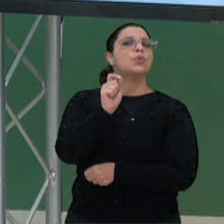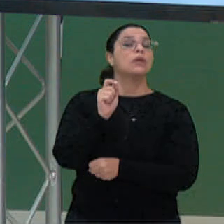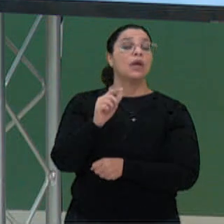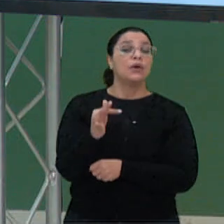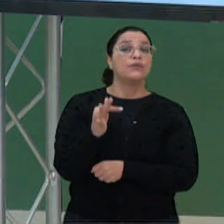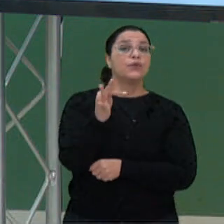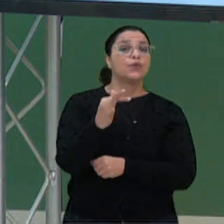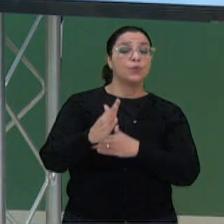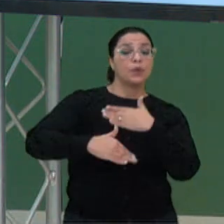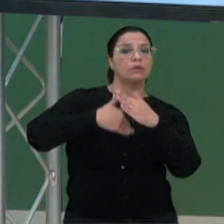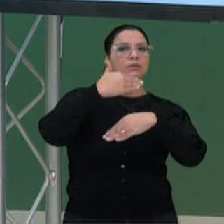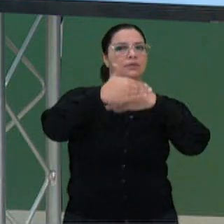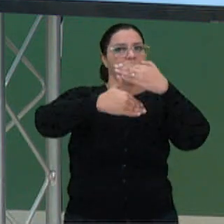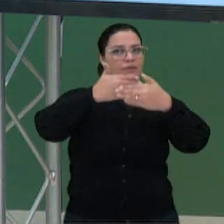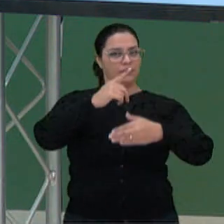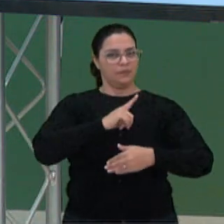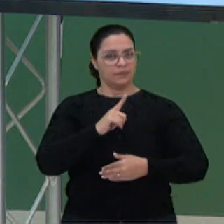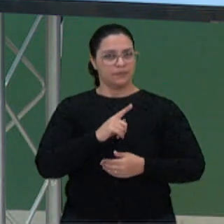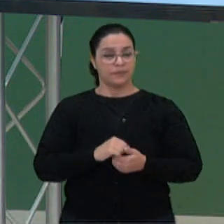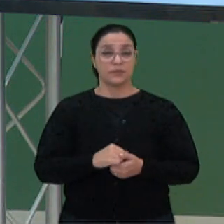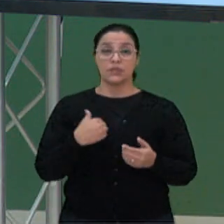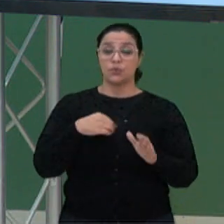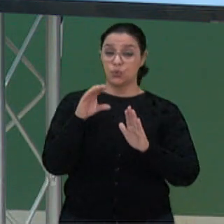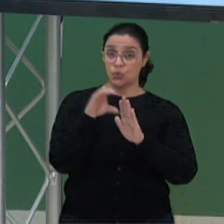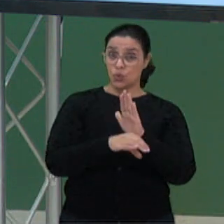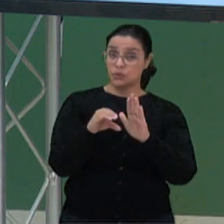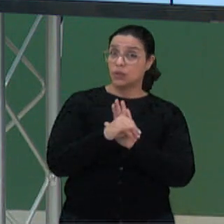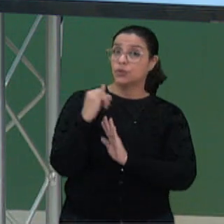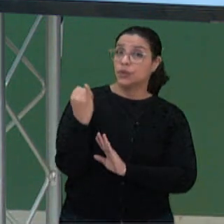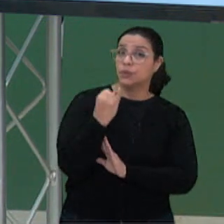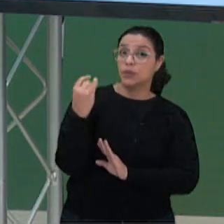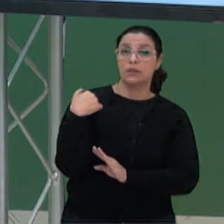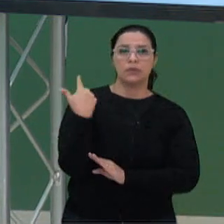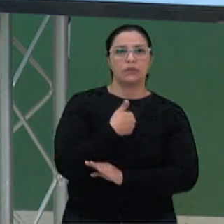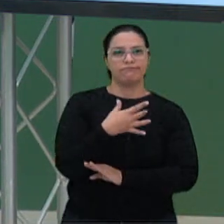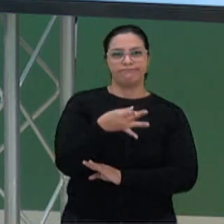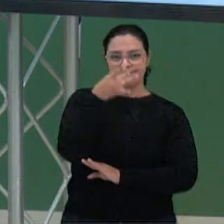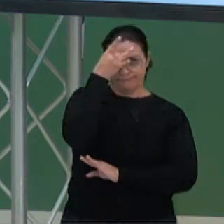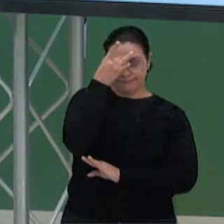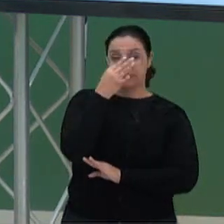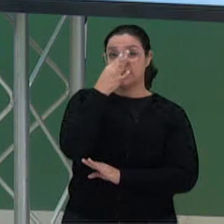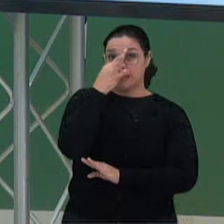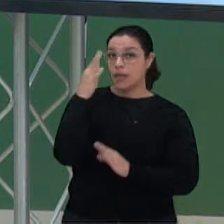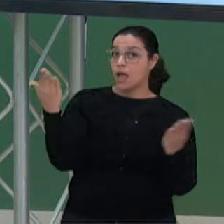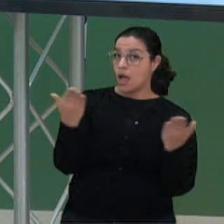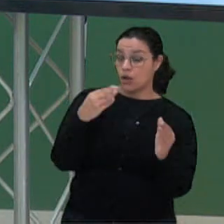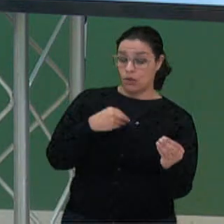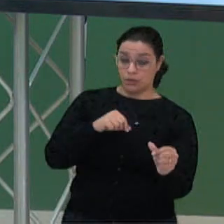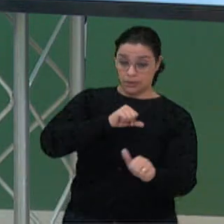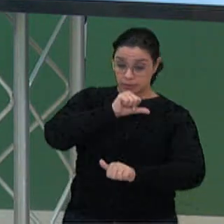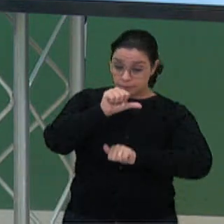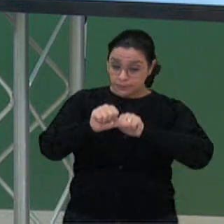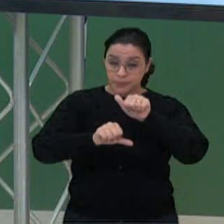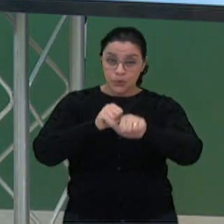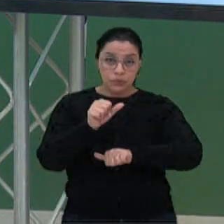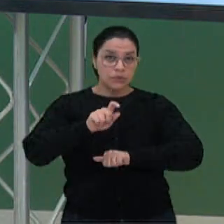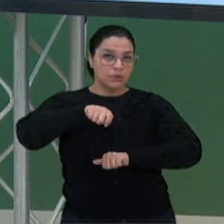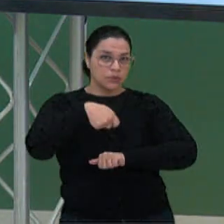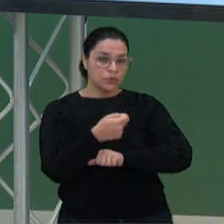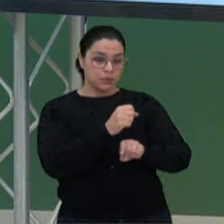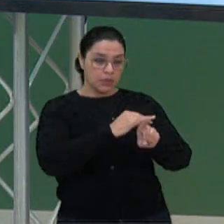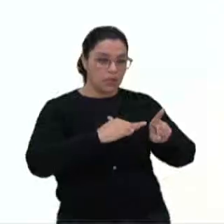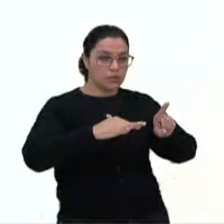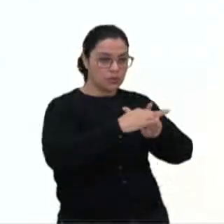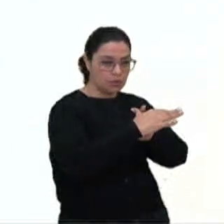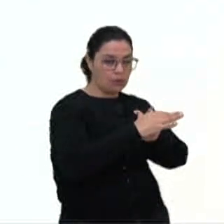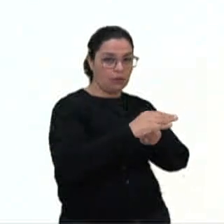seu desenvolvimento. Então, um conceito importante que a gente viu ali. E nessas transformações aí, relações da